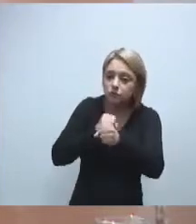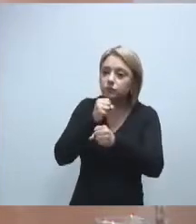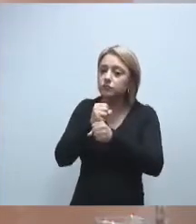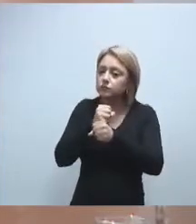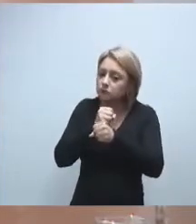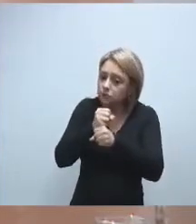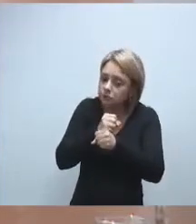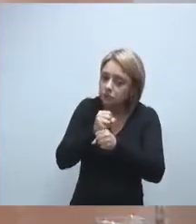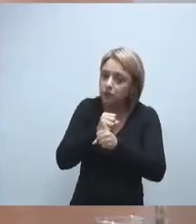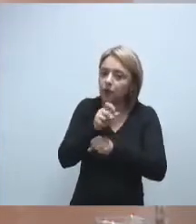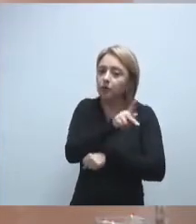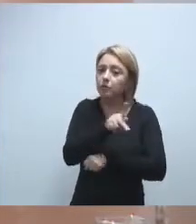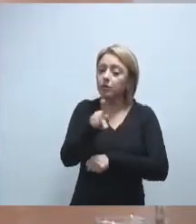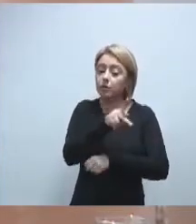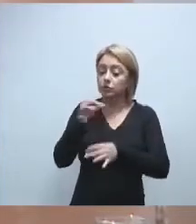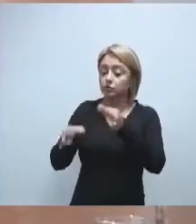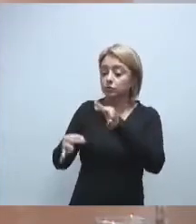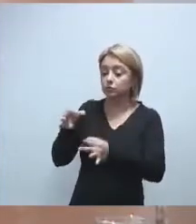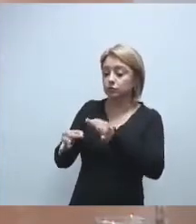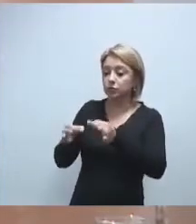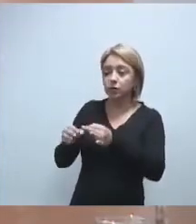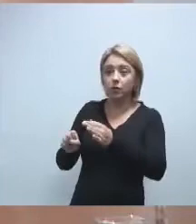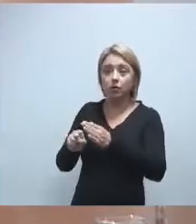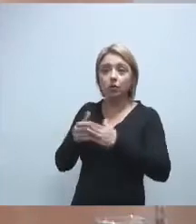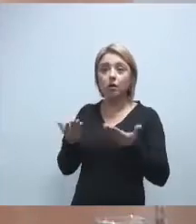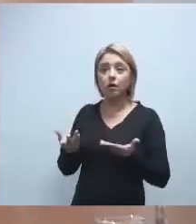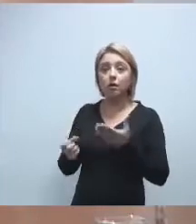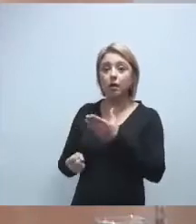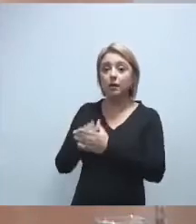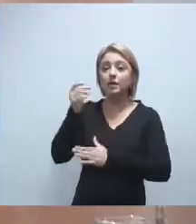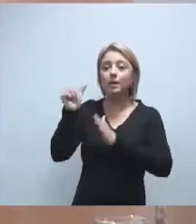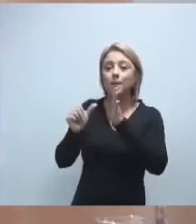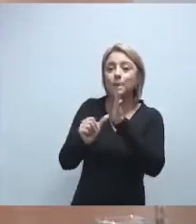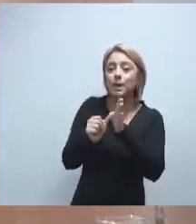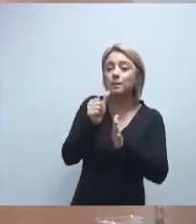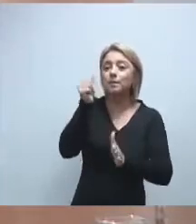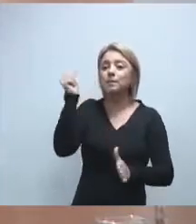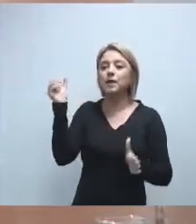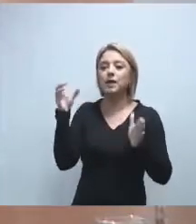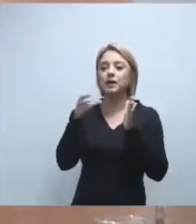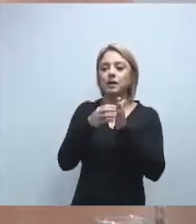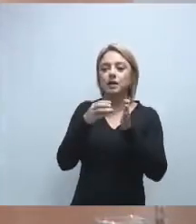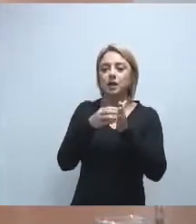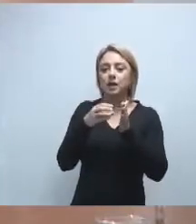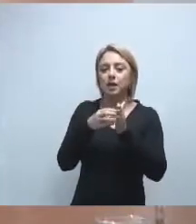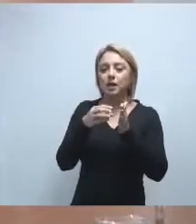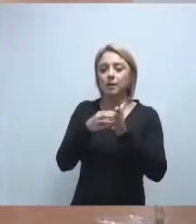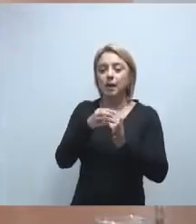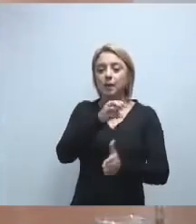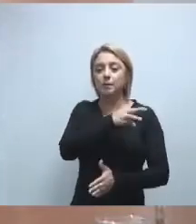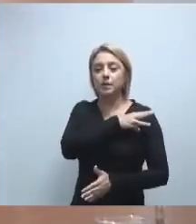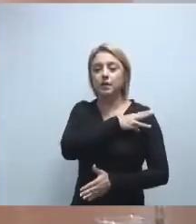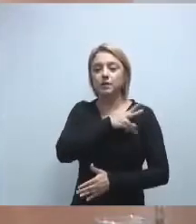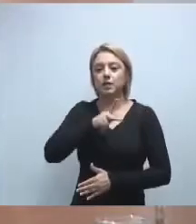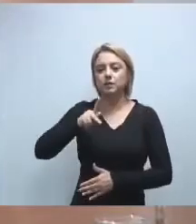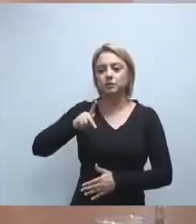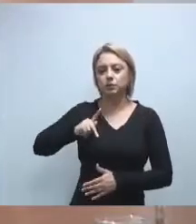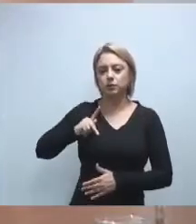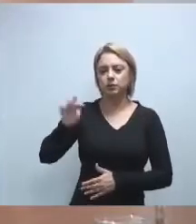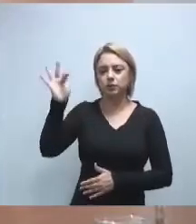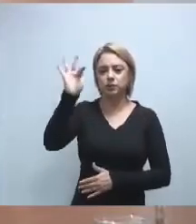justiça quando surgiu o primeiro concurso para o ministério público federal